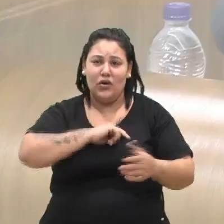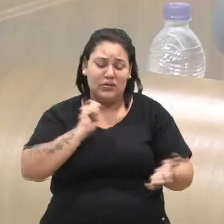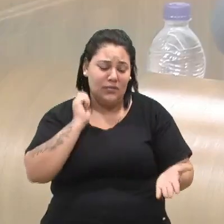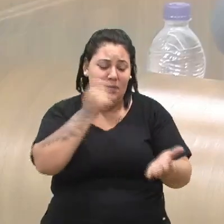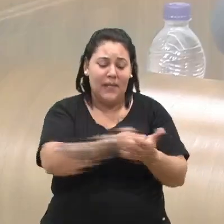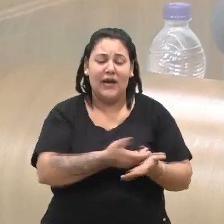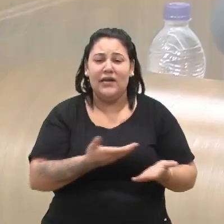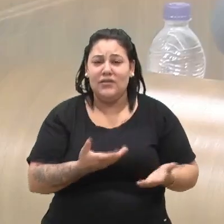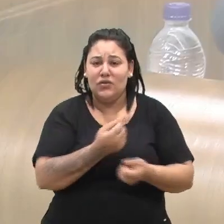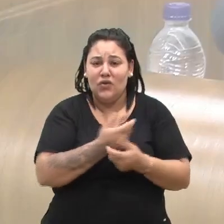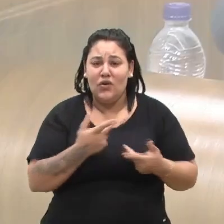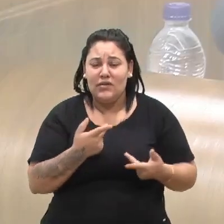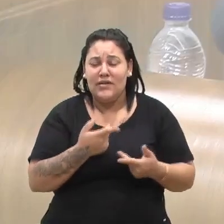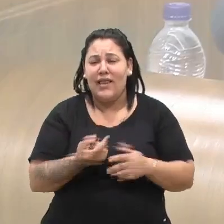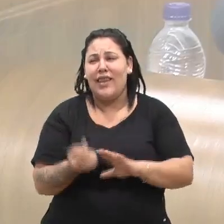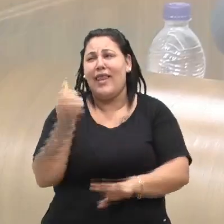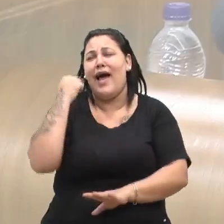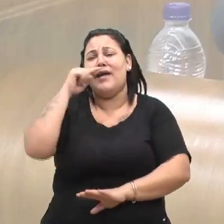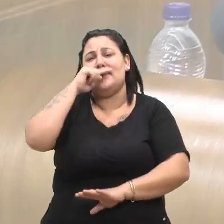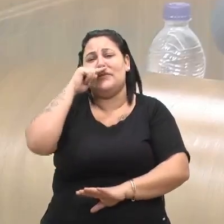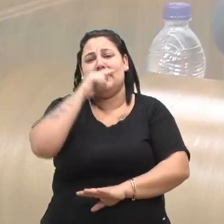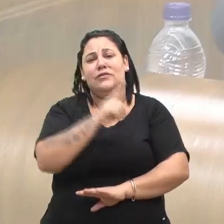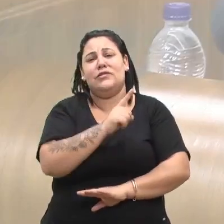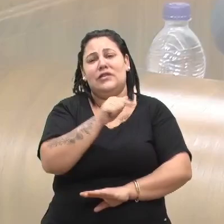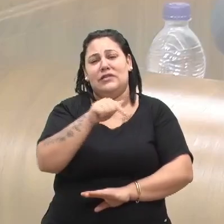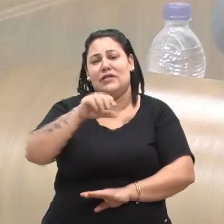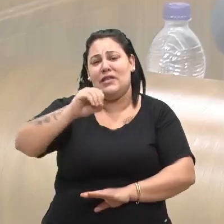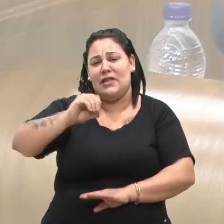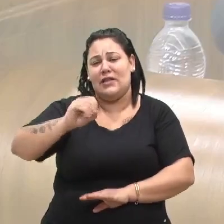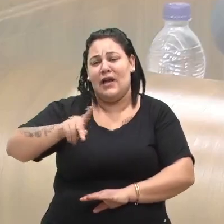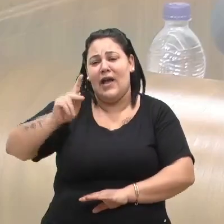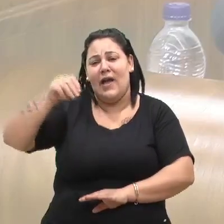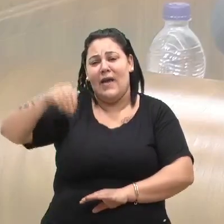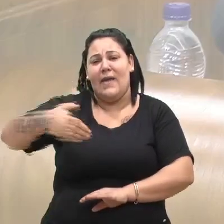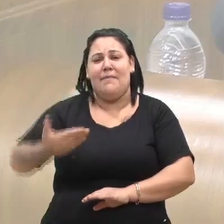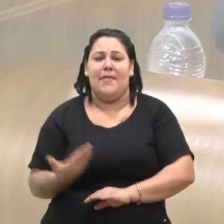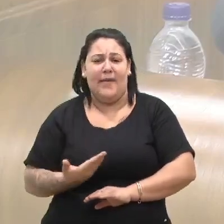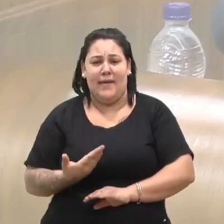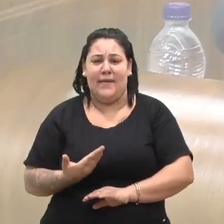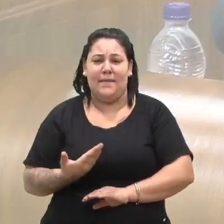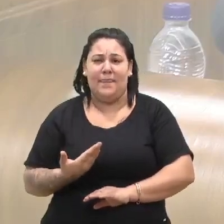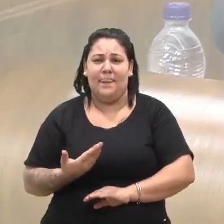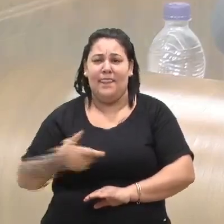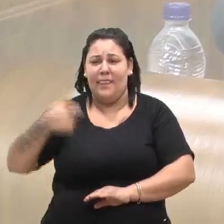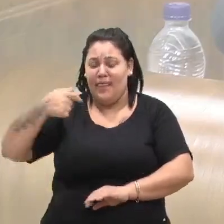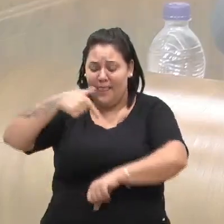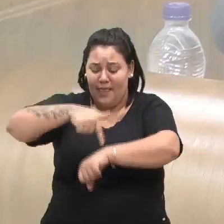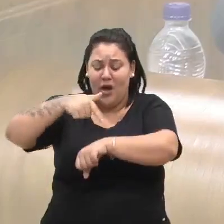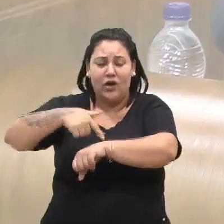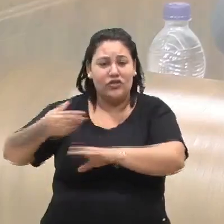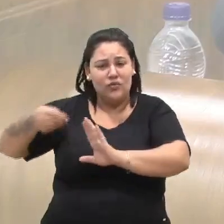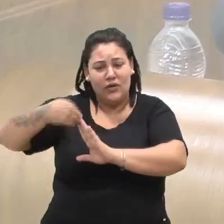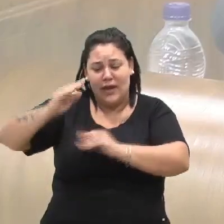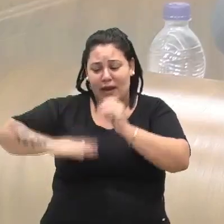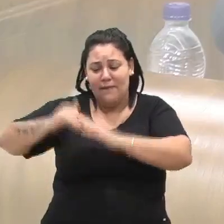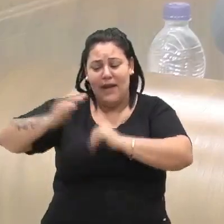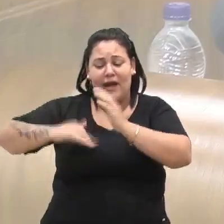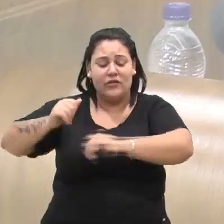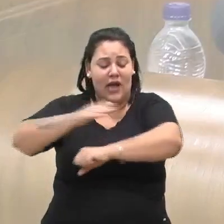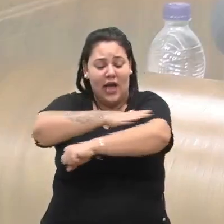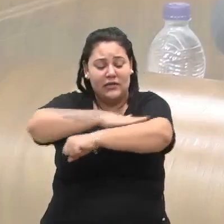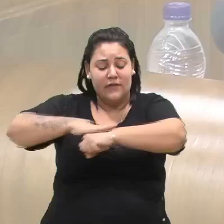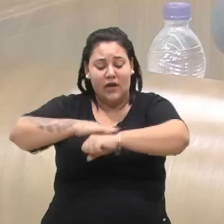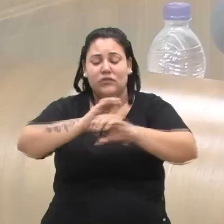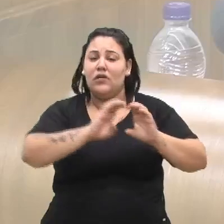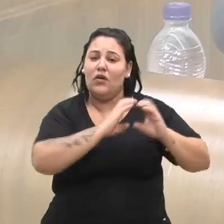Sartori ainda, dos 170 quilômetros. Então está na hora de colocar em prática asfalto comunitário. Porque